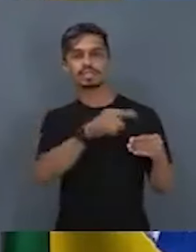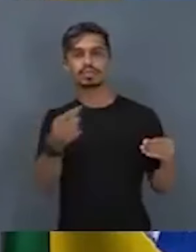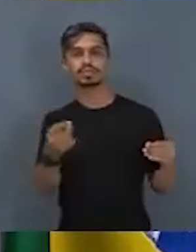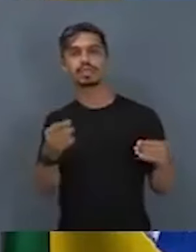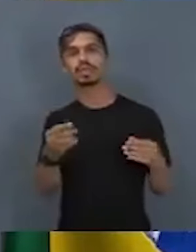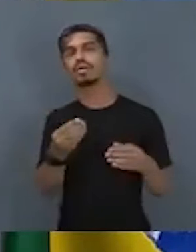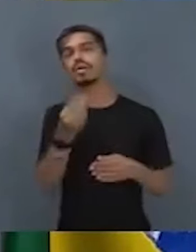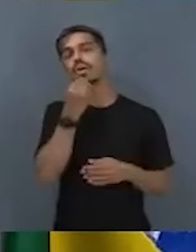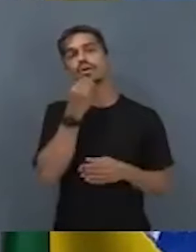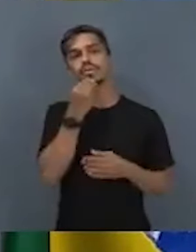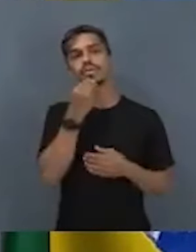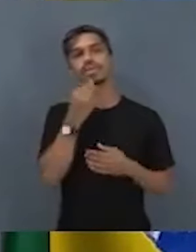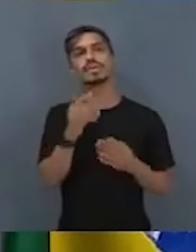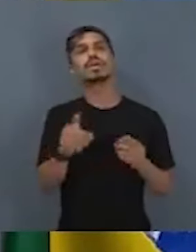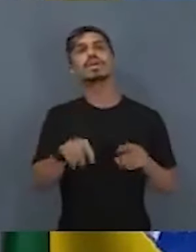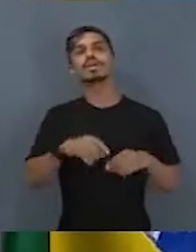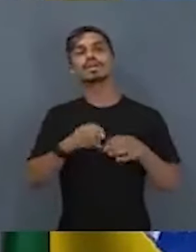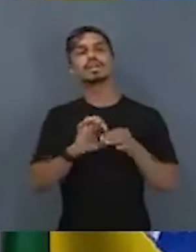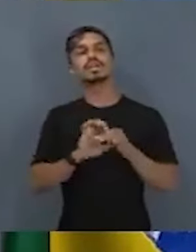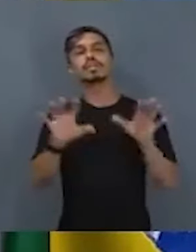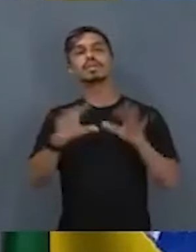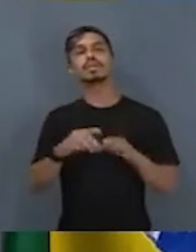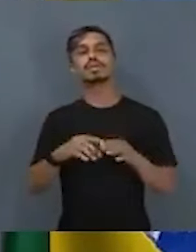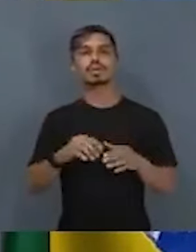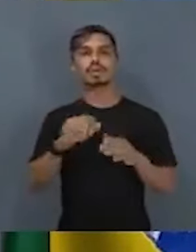devolveu, desbloqueou a plataforma X,